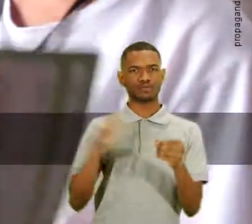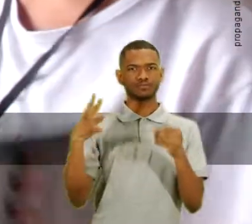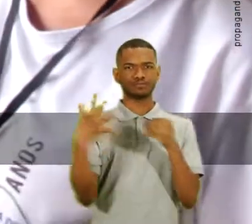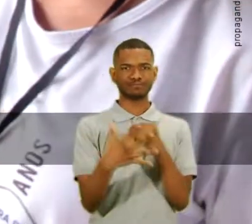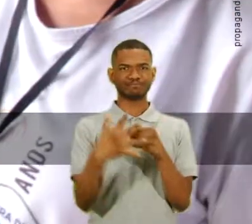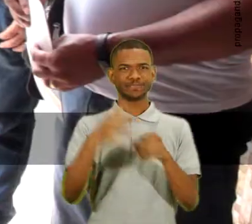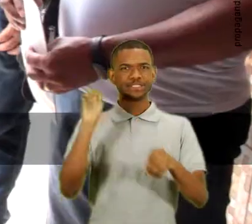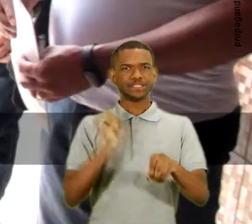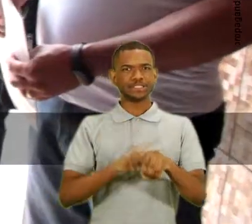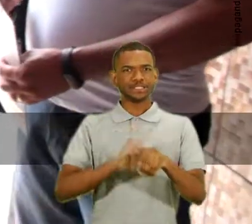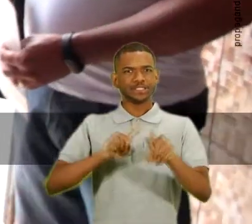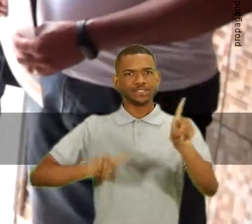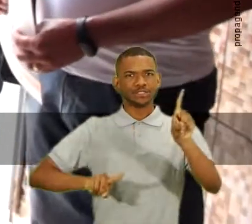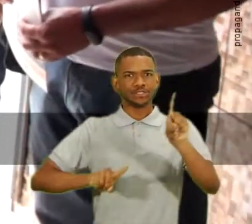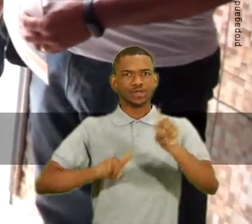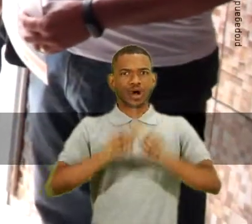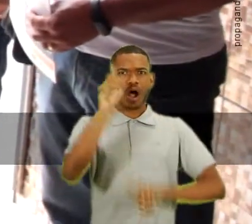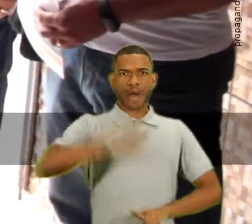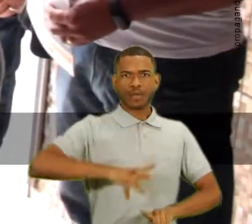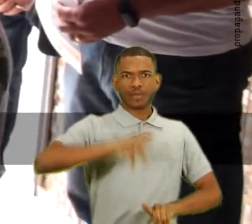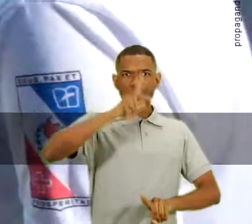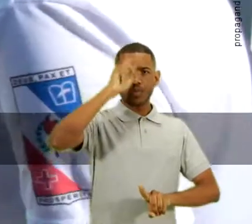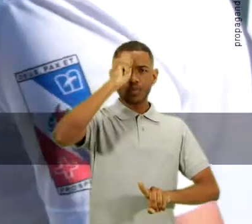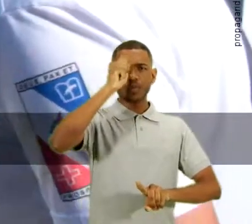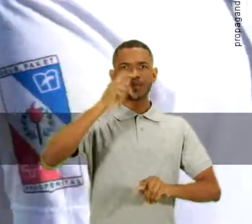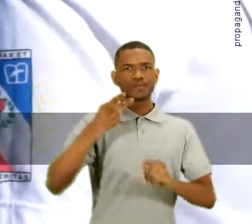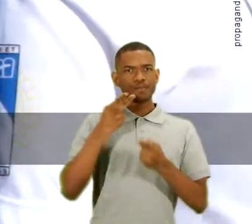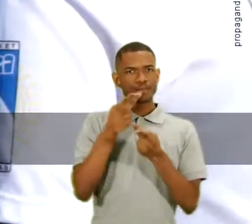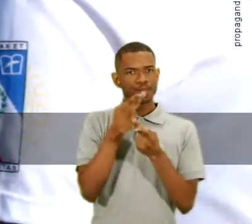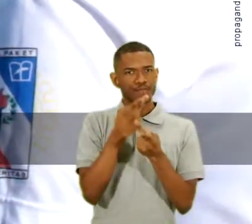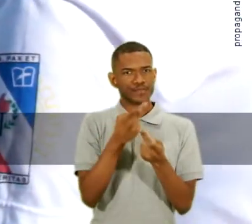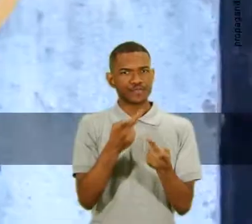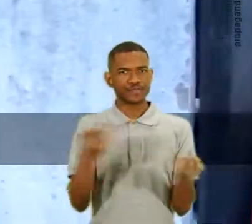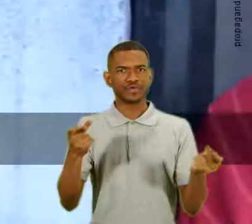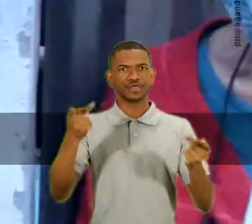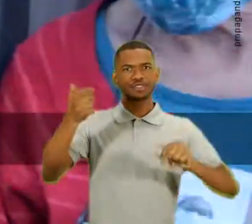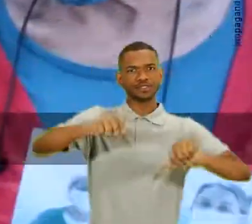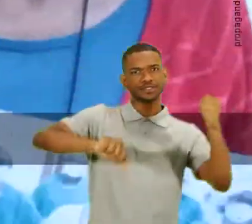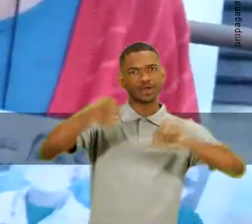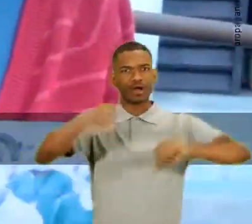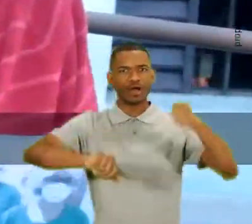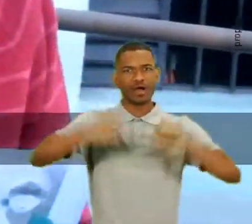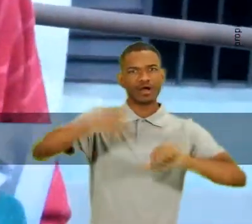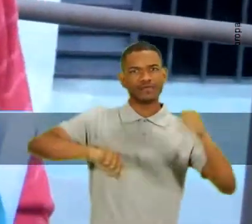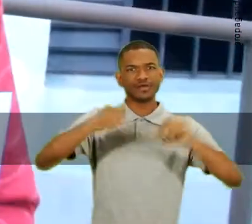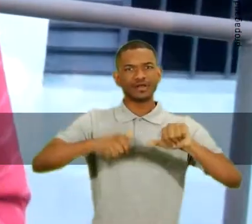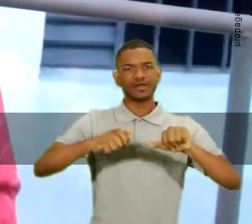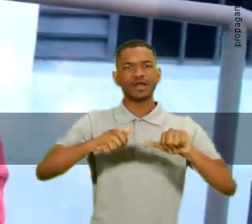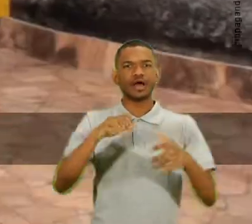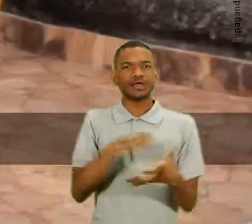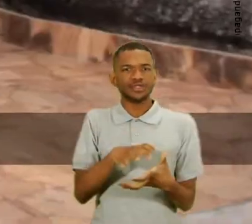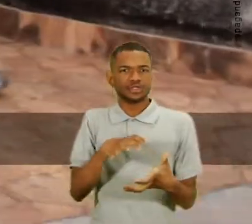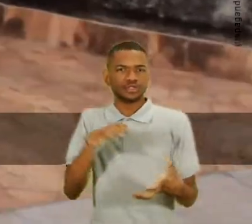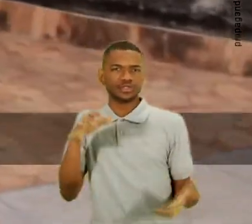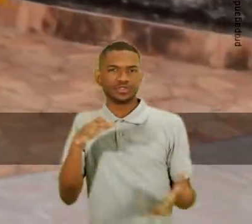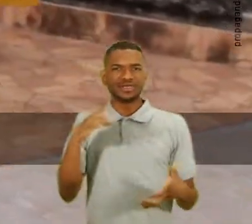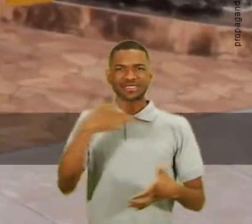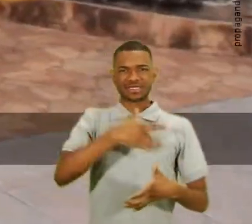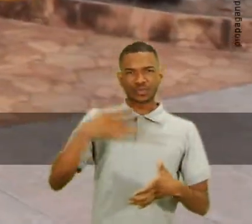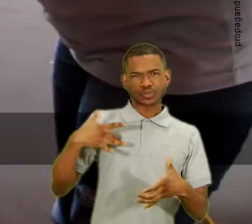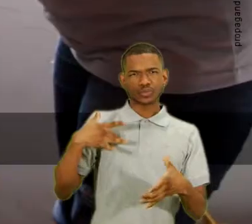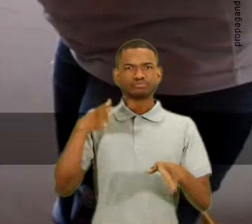os profissionais realizaram visitas domiciliares aos idosos com o objetivo de avaliar o estado de saúde